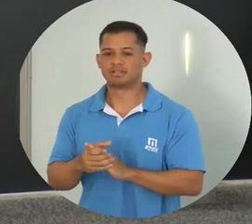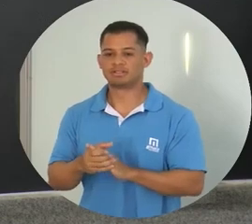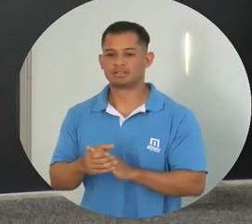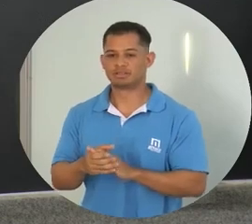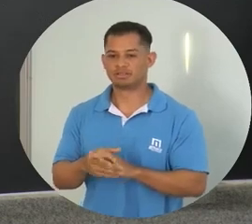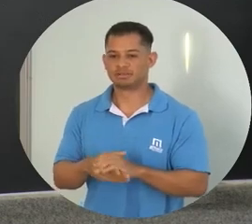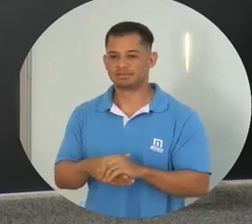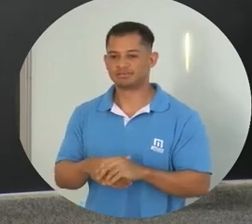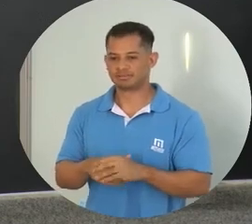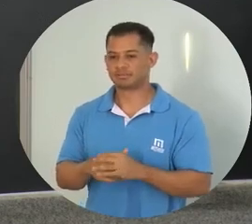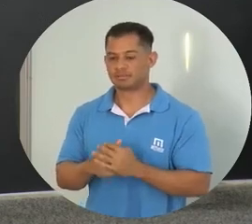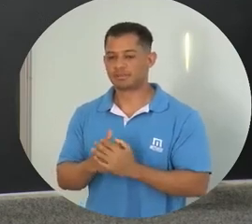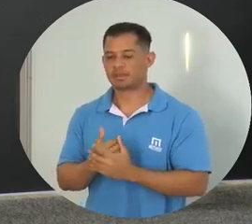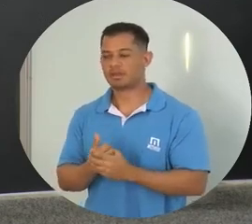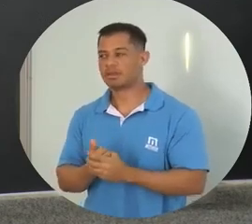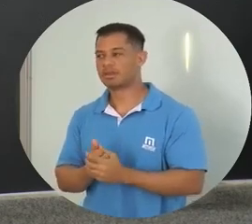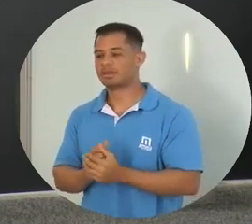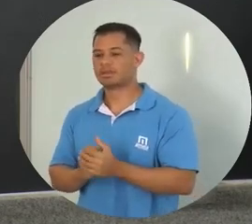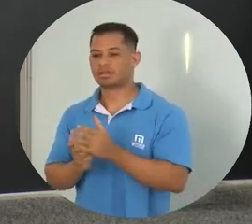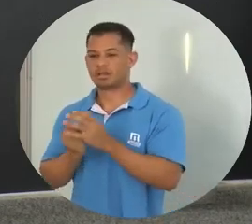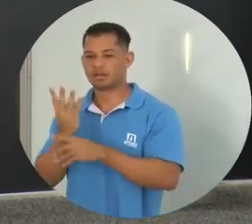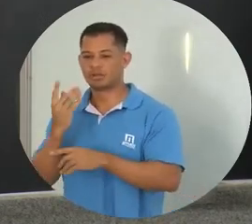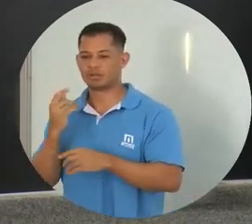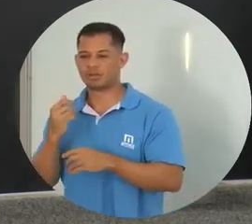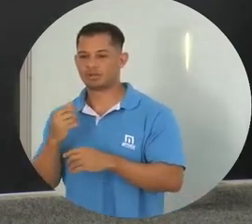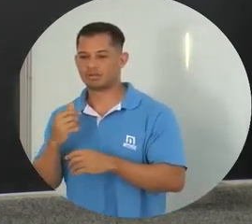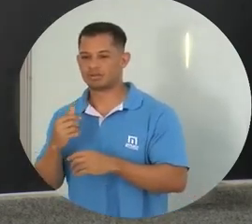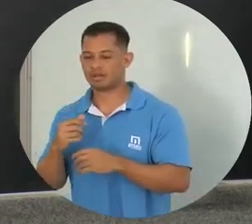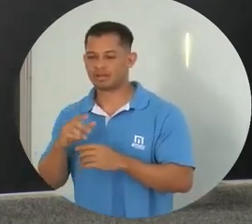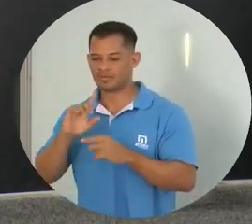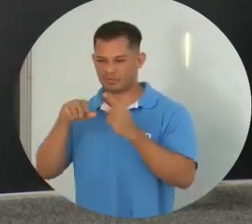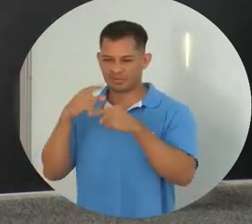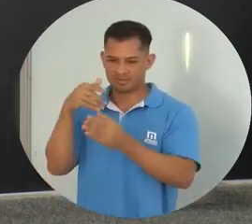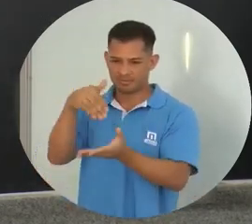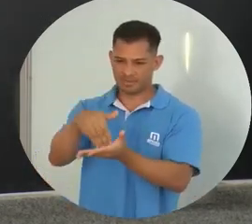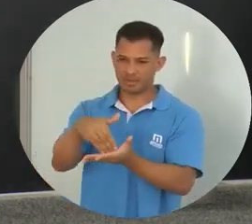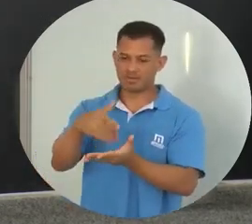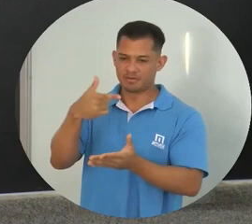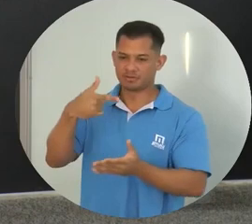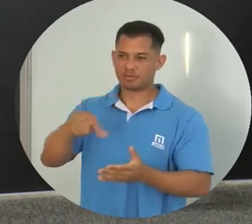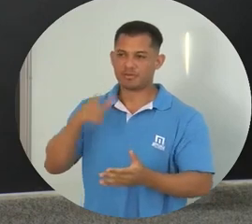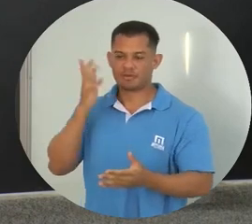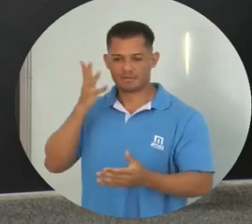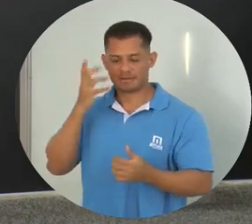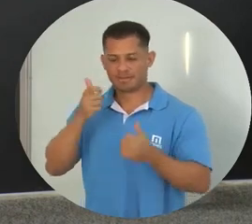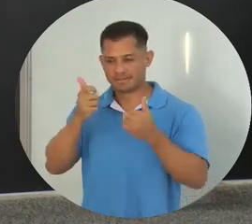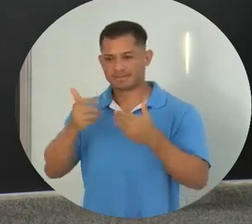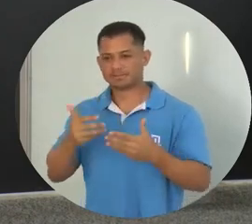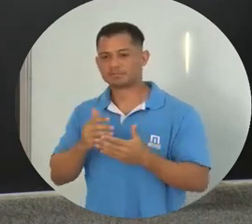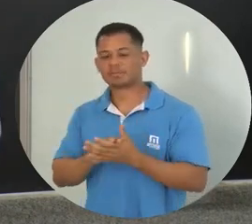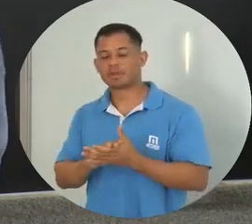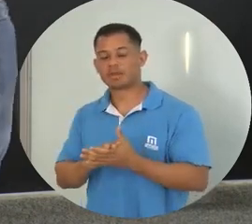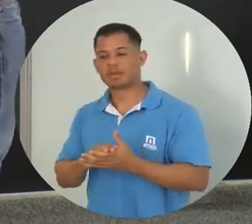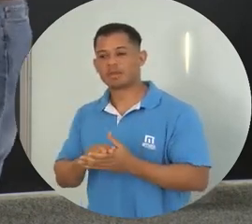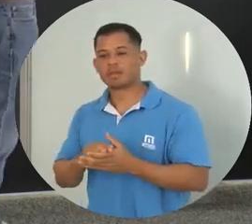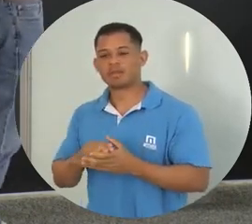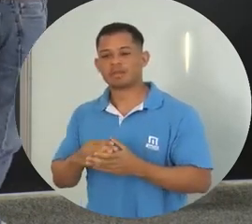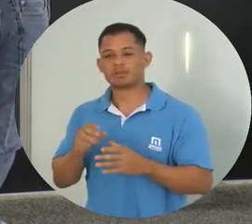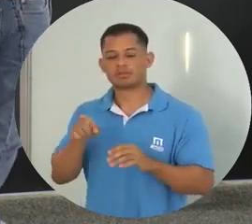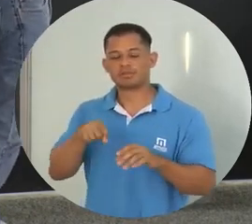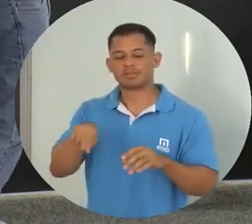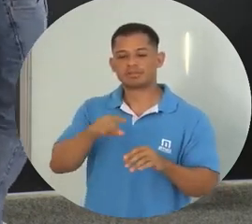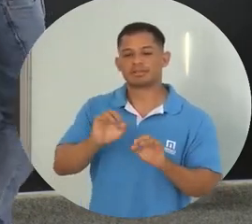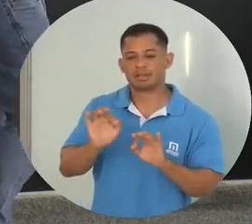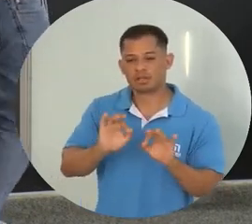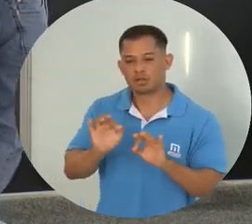BIM, do Revit, e foi uma das situações que ao final nós vamos falar sobre isso. Nós desenvolvemos esse modelo e vimos a